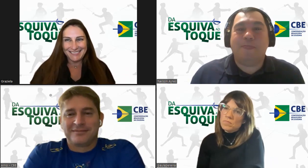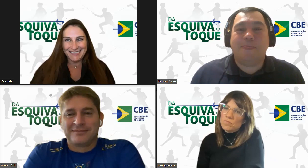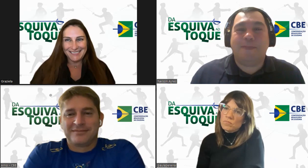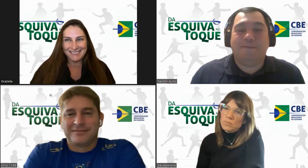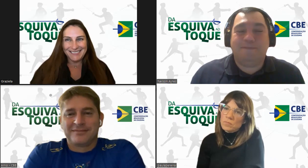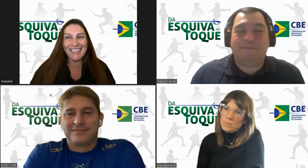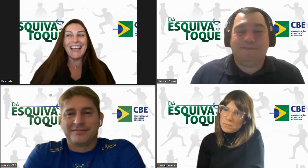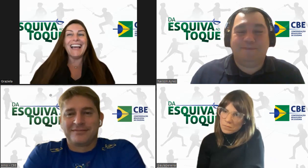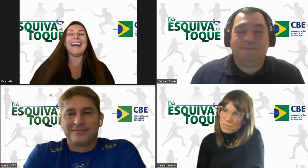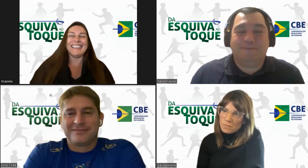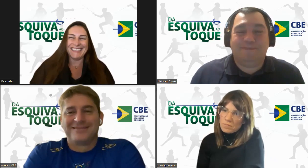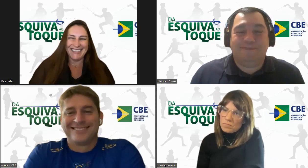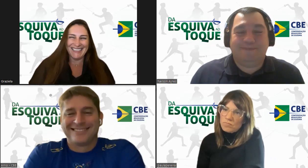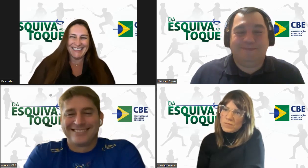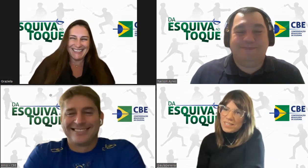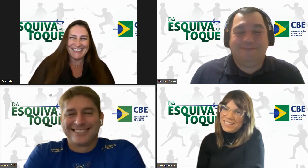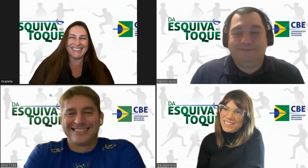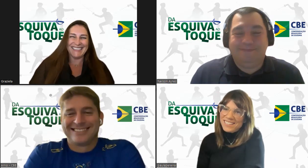lasanha